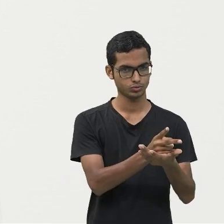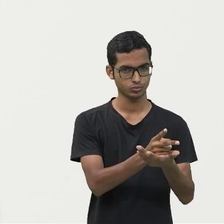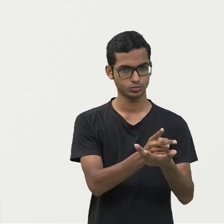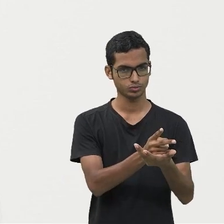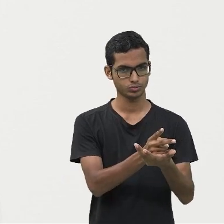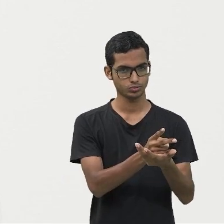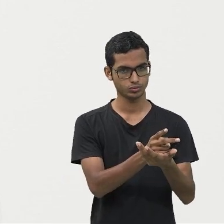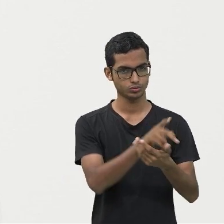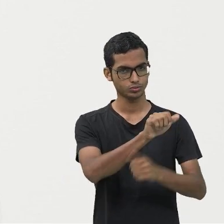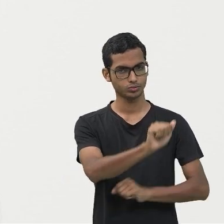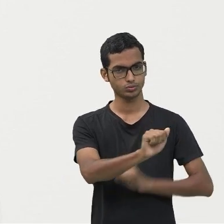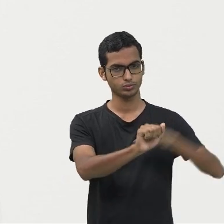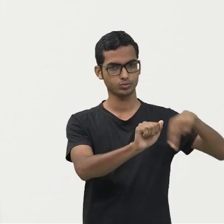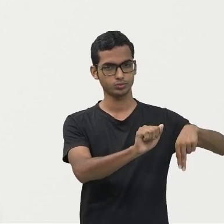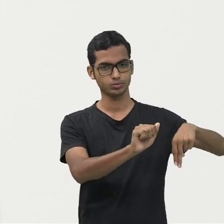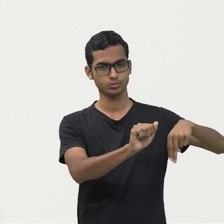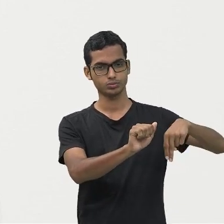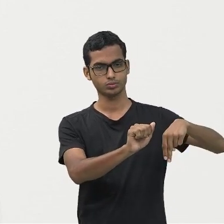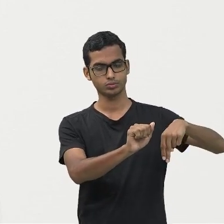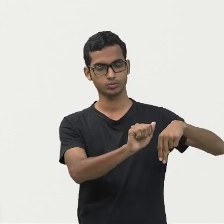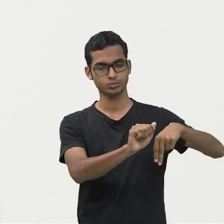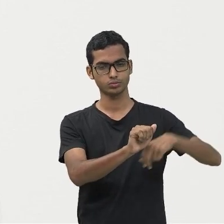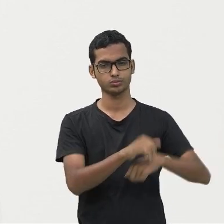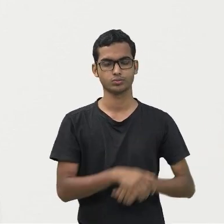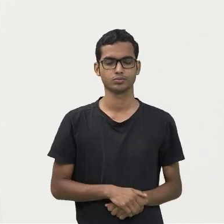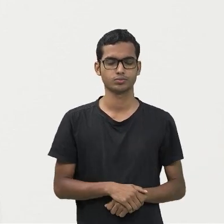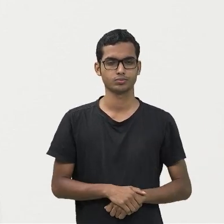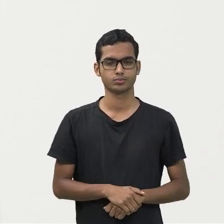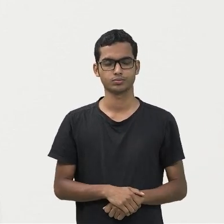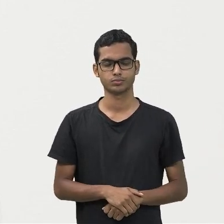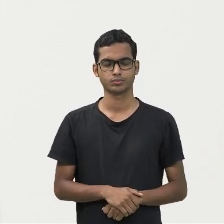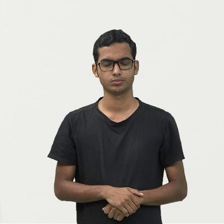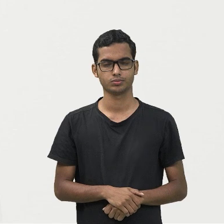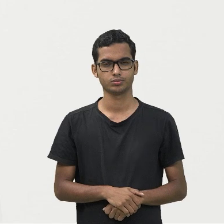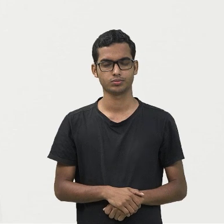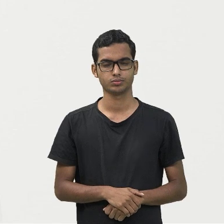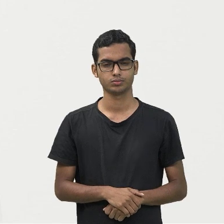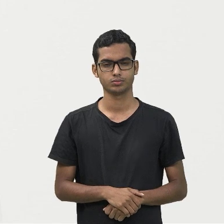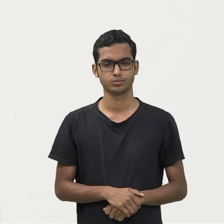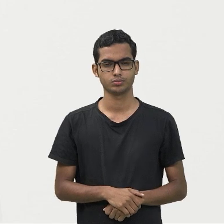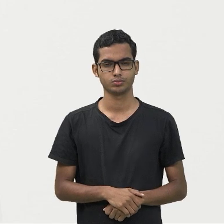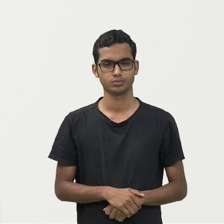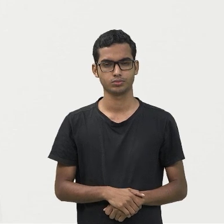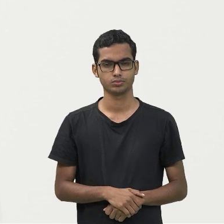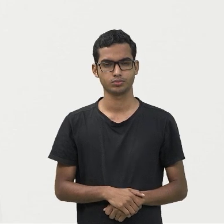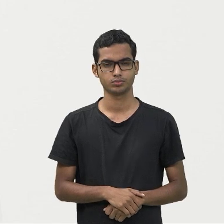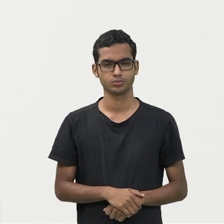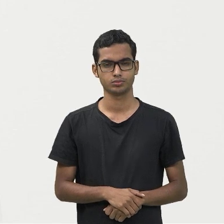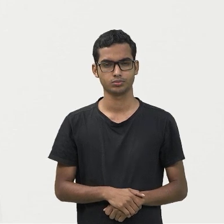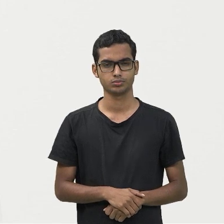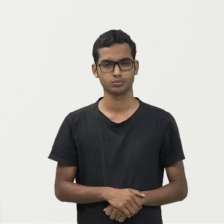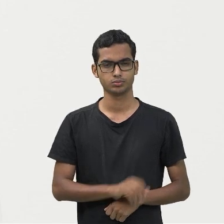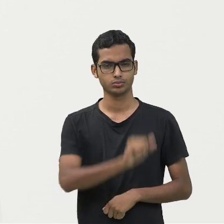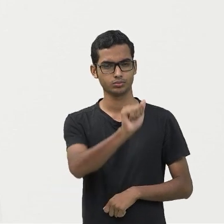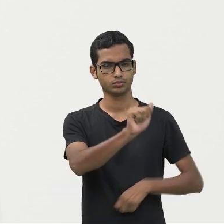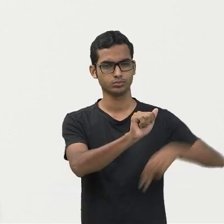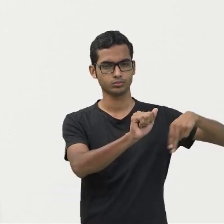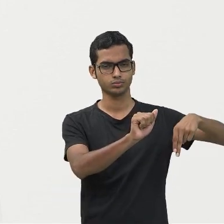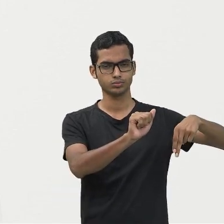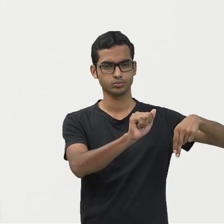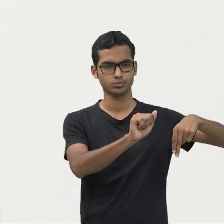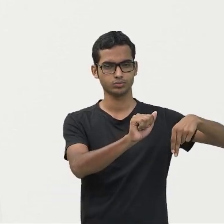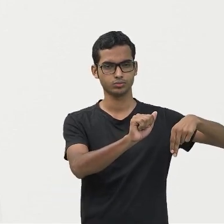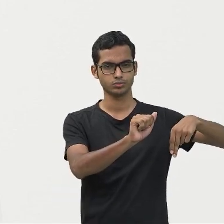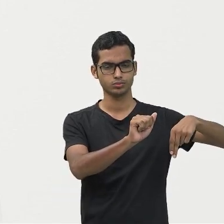A5, A6, A7, A8 e assim por diante, tá? Até que a gente chega aqui, ó, no termo A com